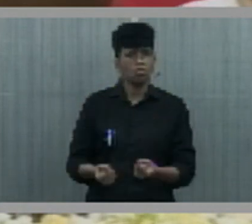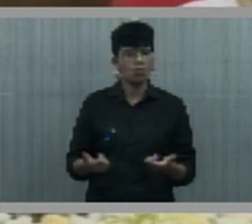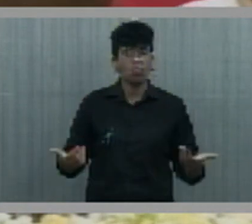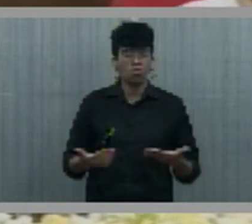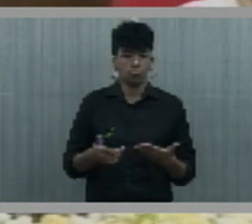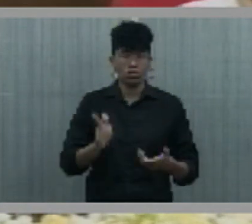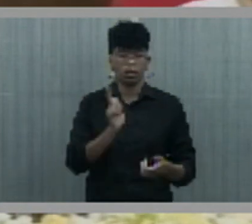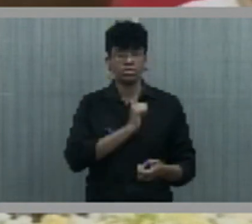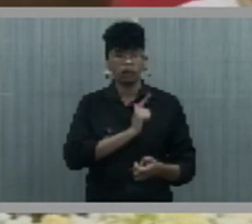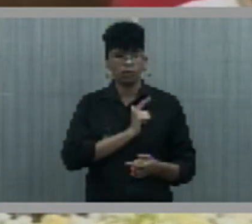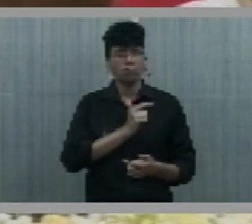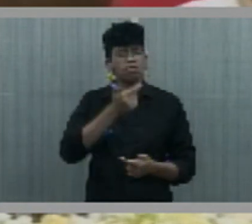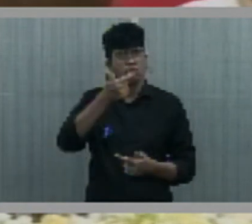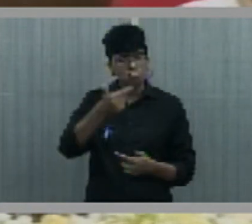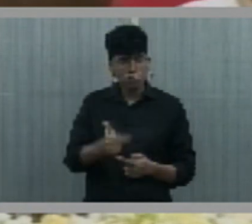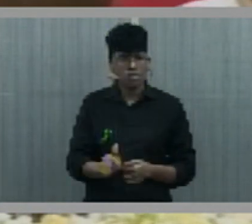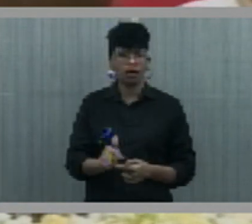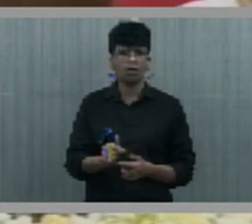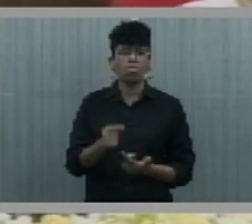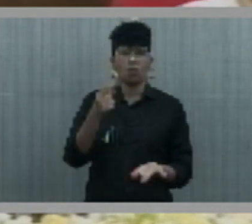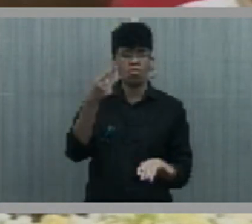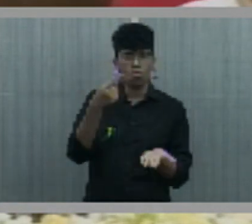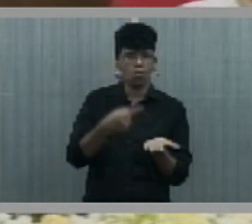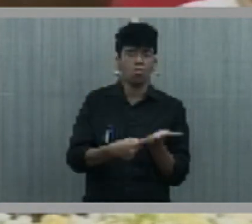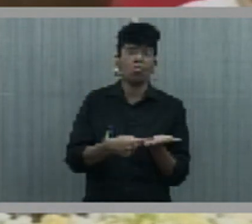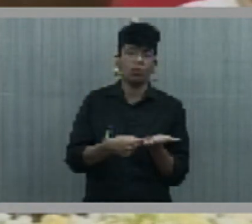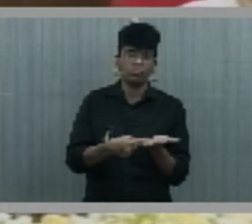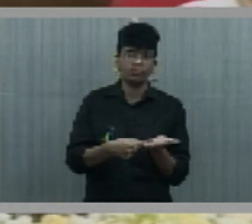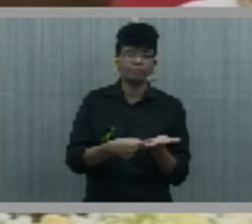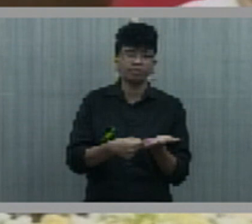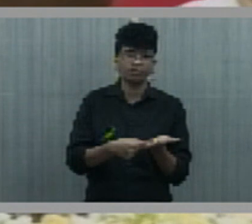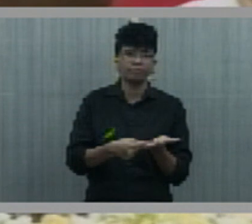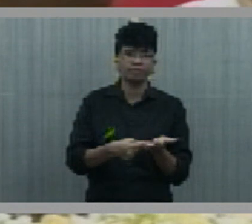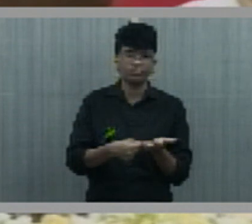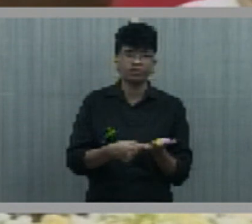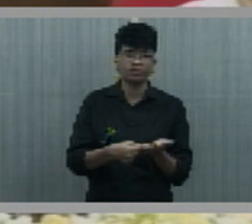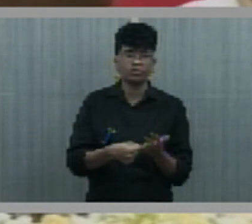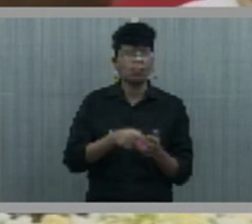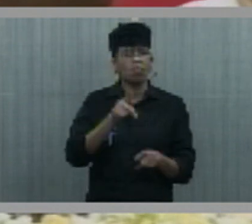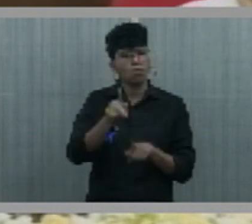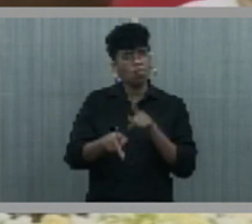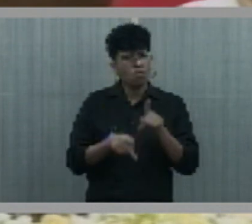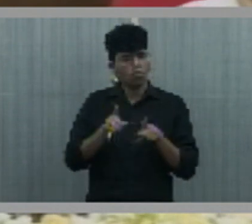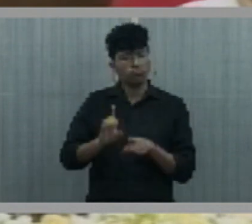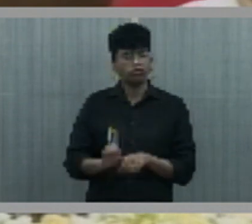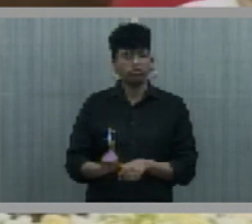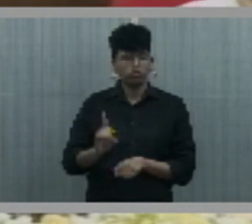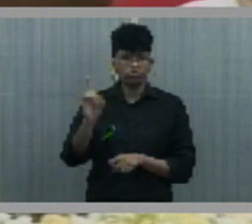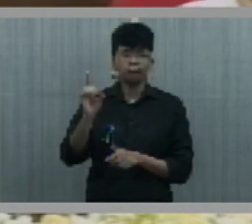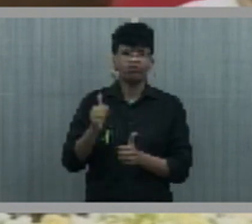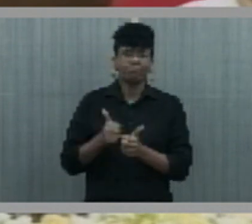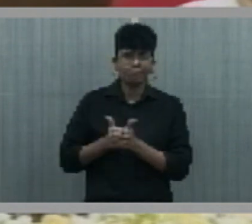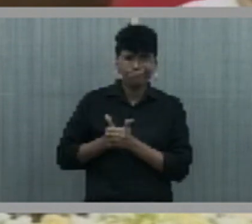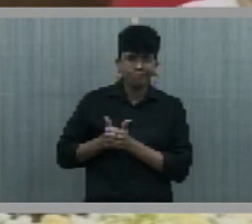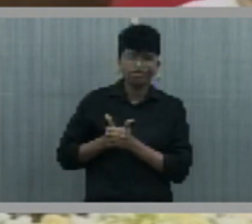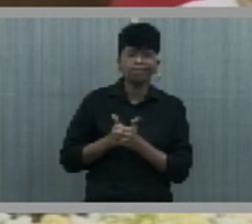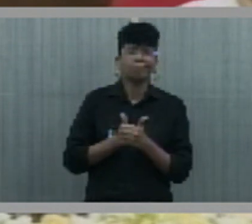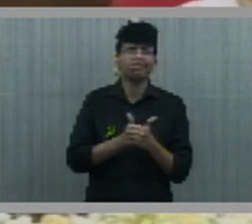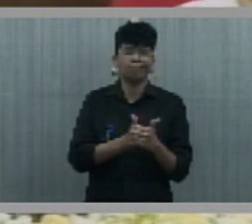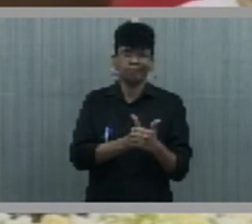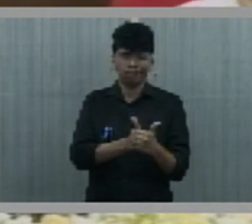devo estar ainda mais comprometido em caminhar com o povo de Deus, o povo que